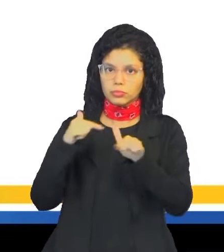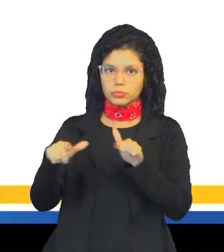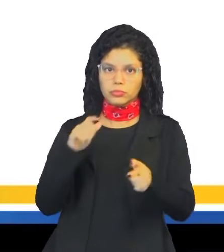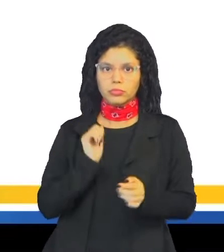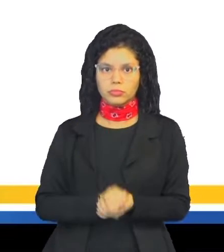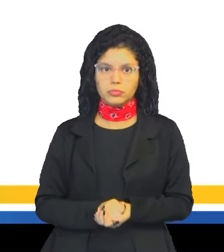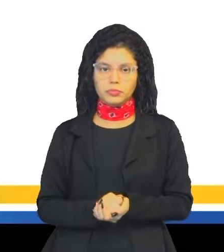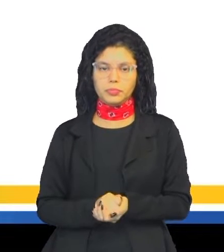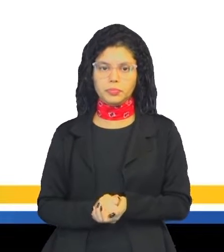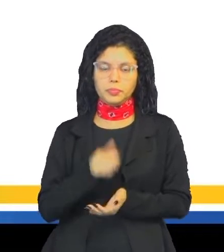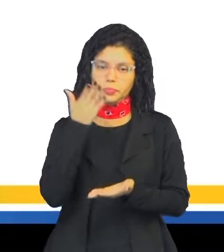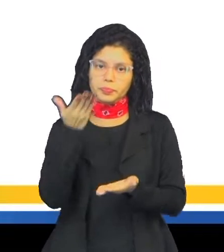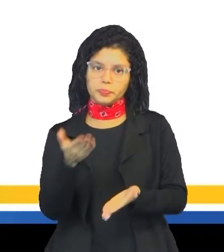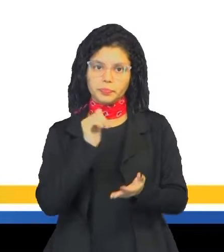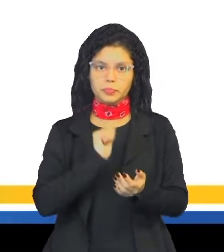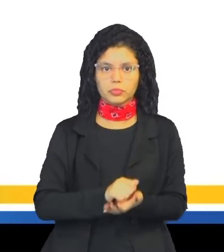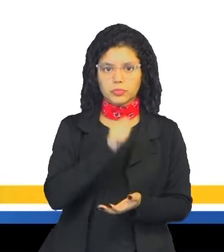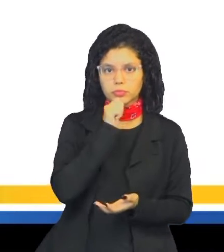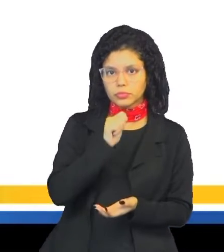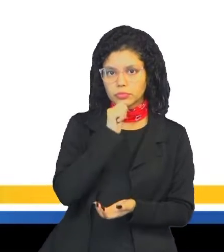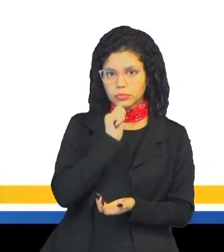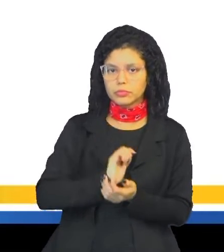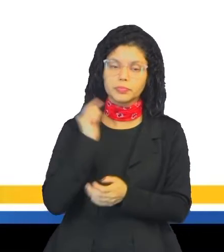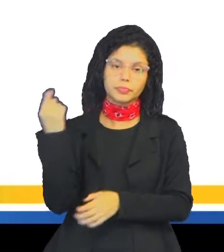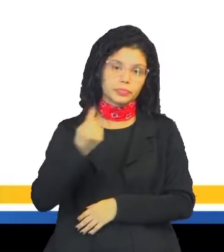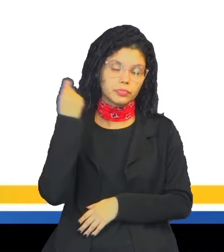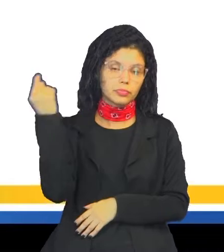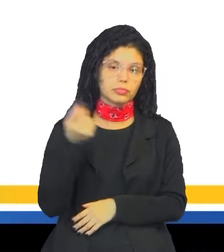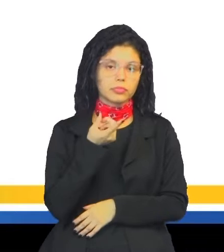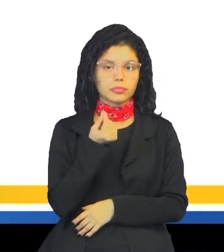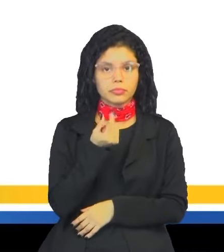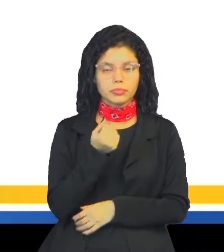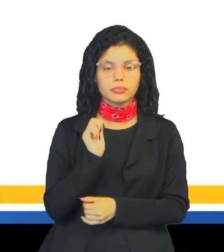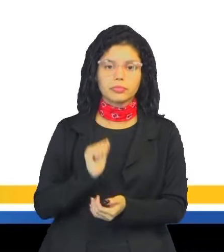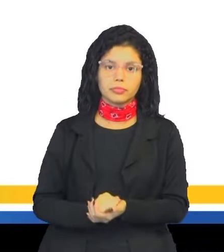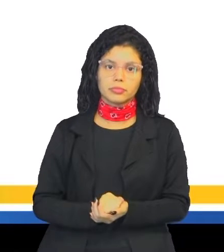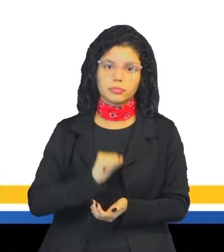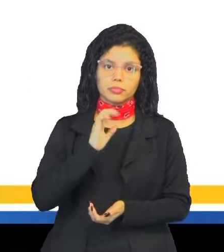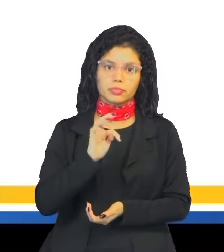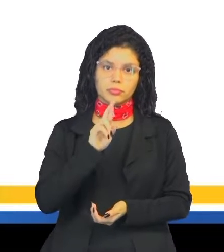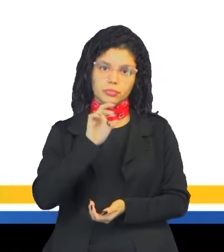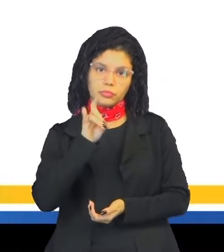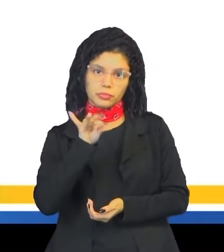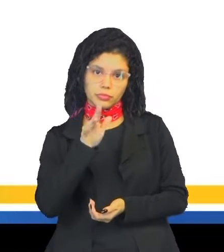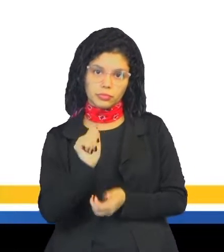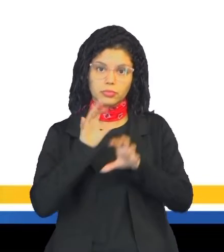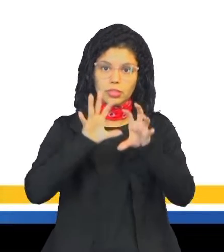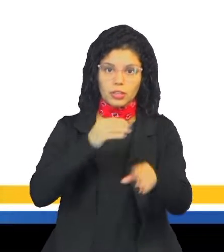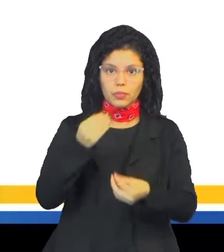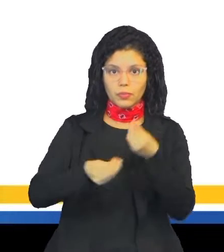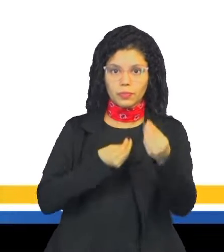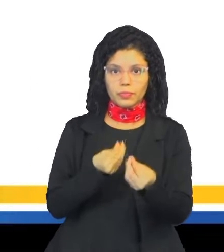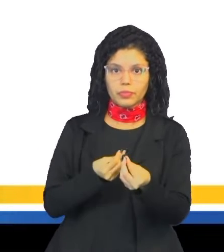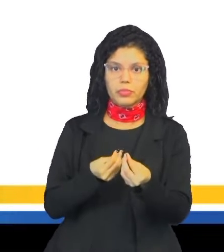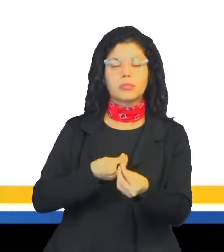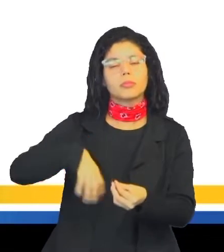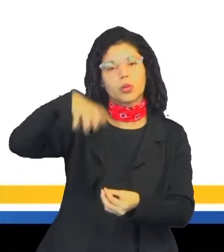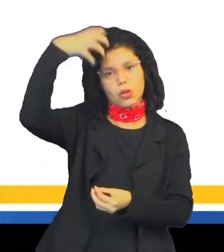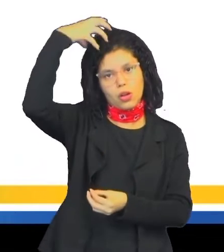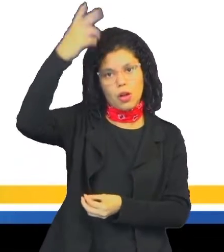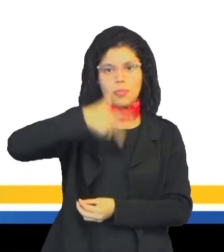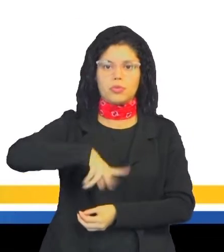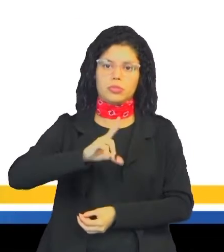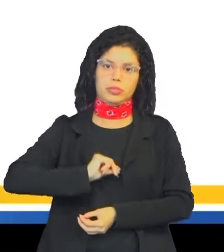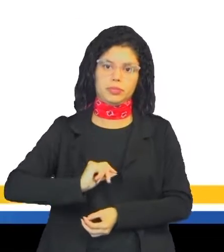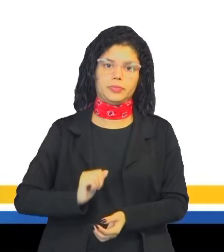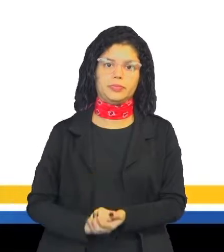por trabalhadores. E esse negócio foi altamente lucrativo para os traficantes, assim como para a coroa portuguesa,